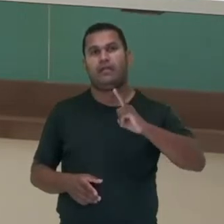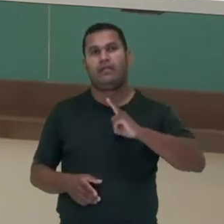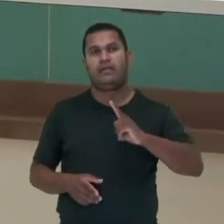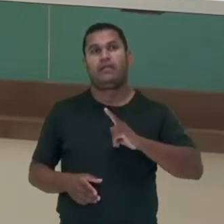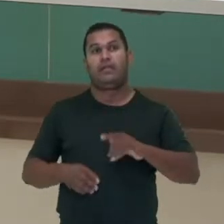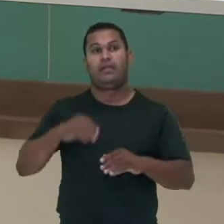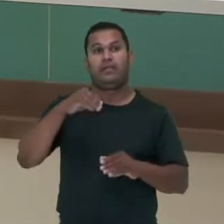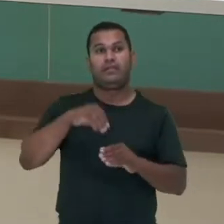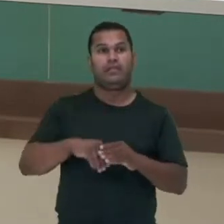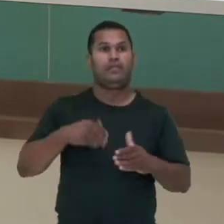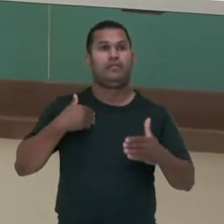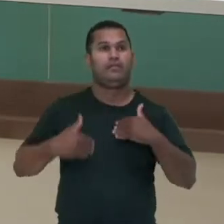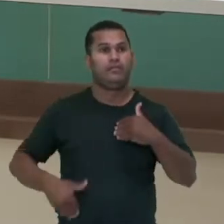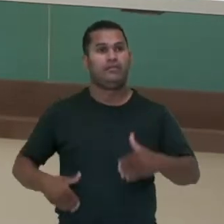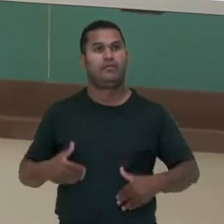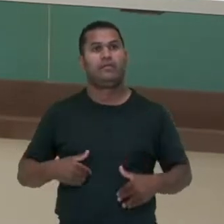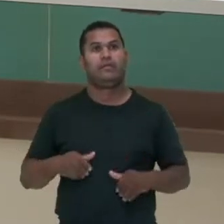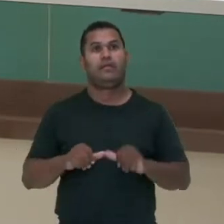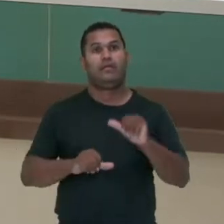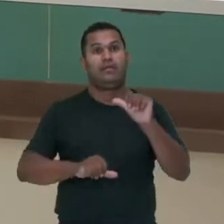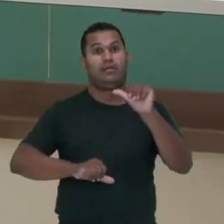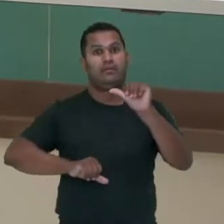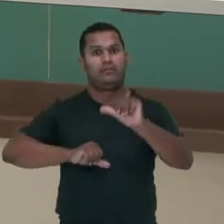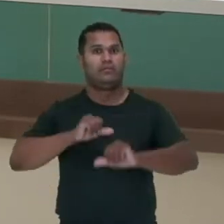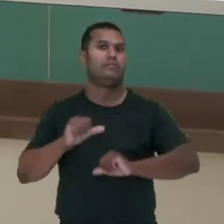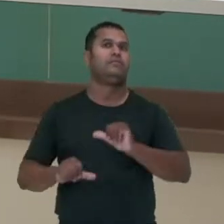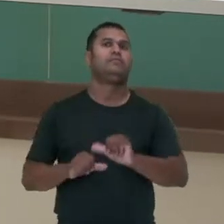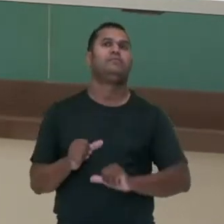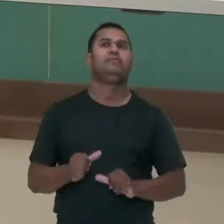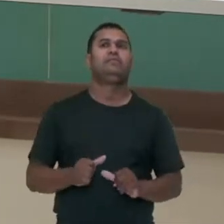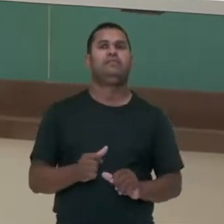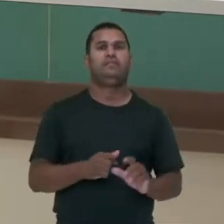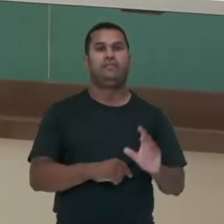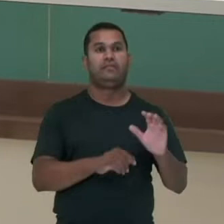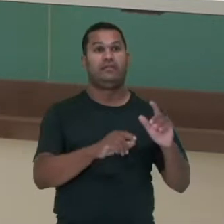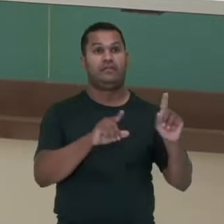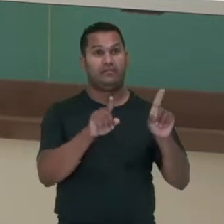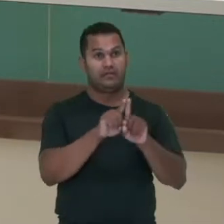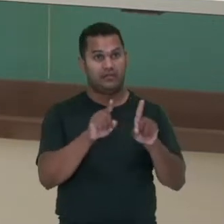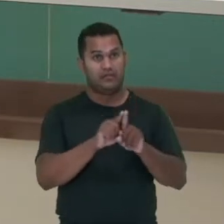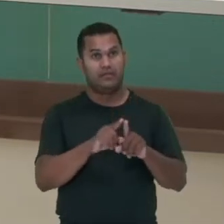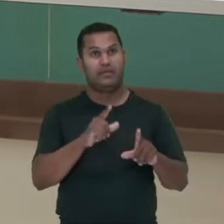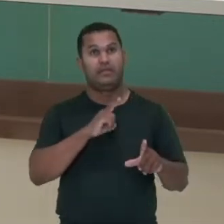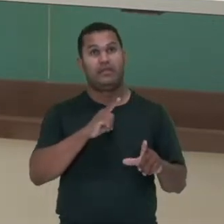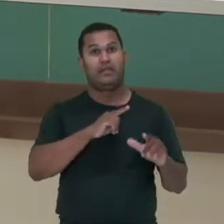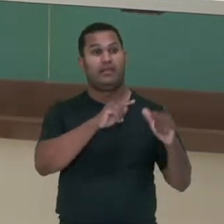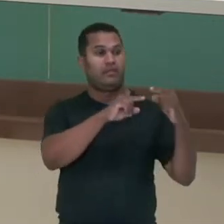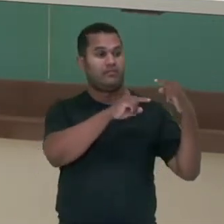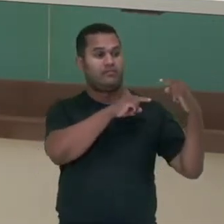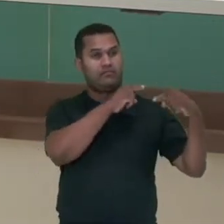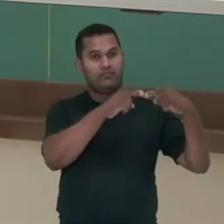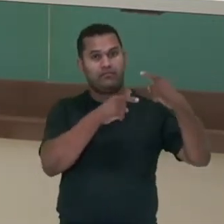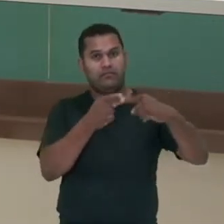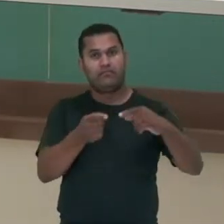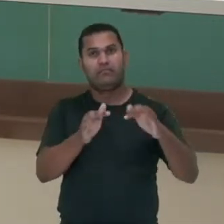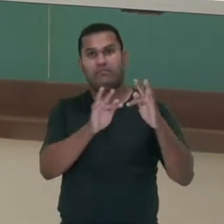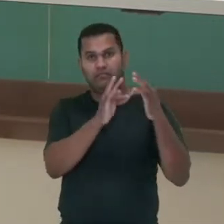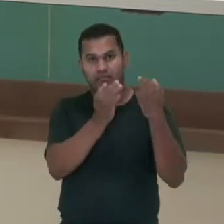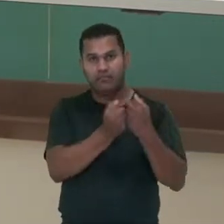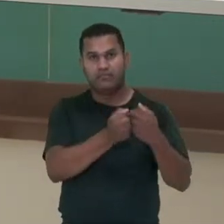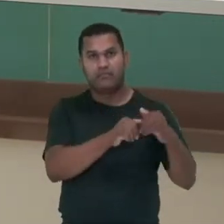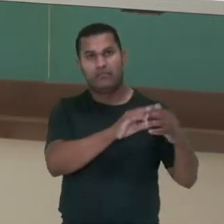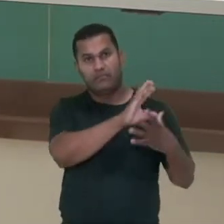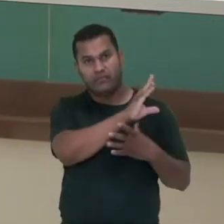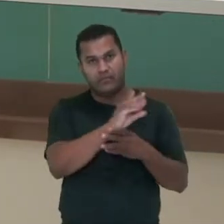bem. Também sabemos que a maior parte das características herdáveis estão relacionadas a fenótipos complexos. Mas